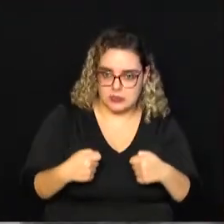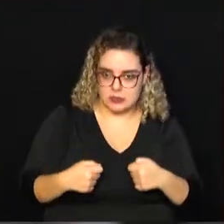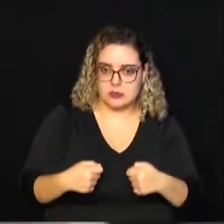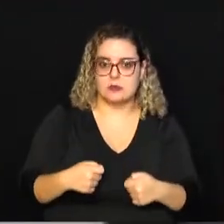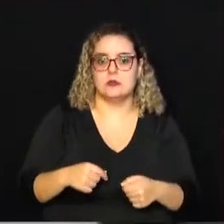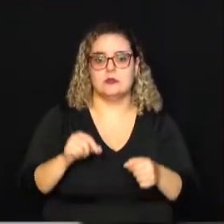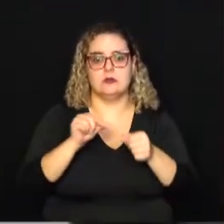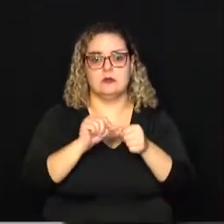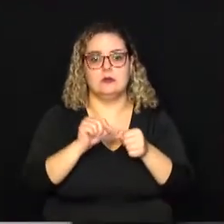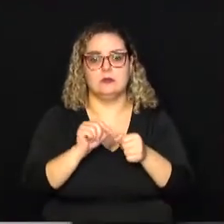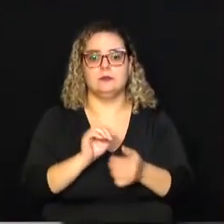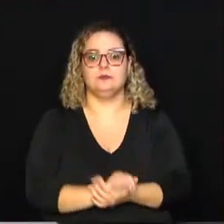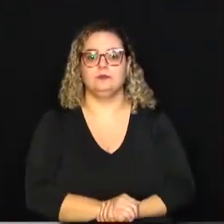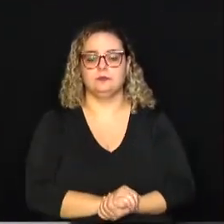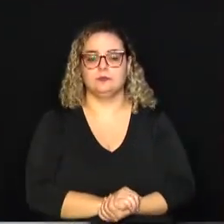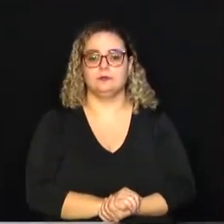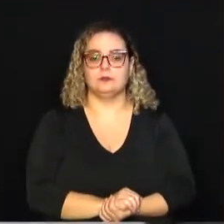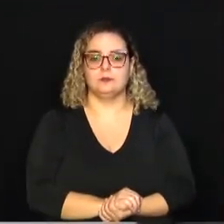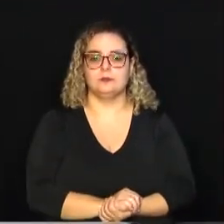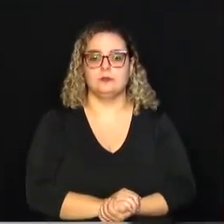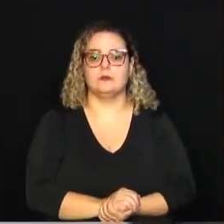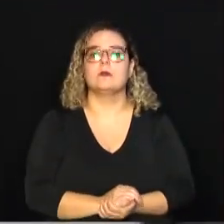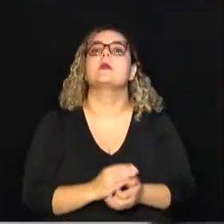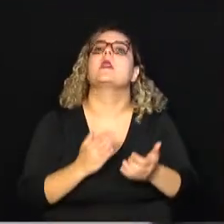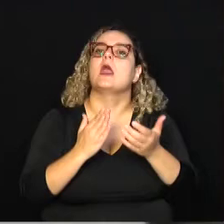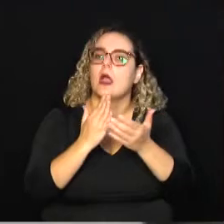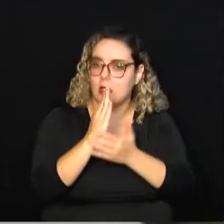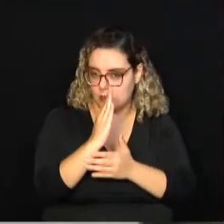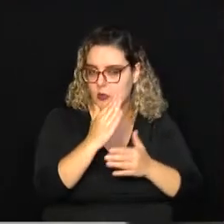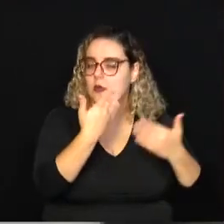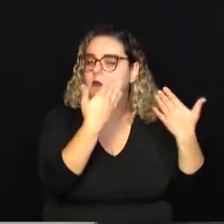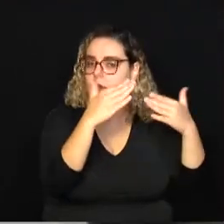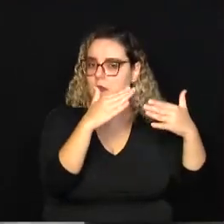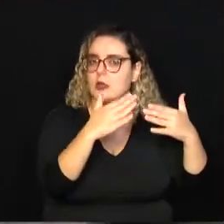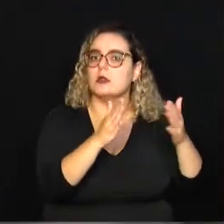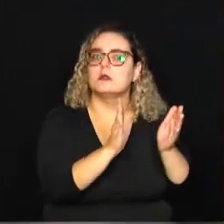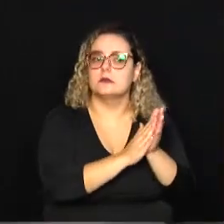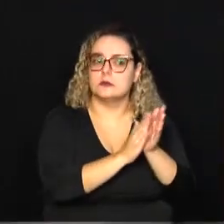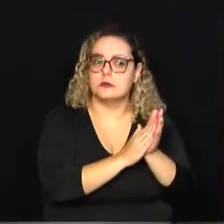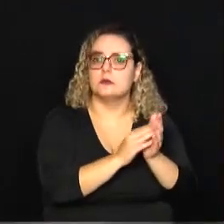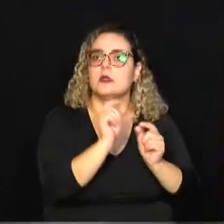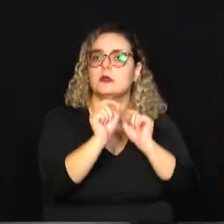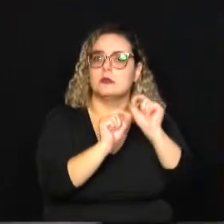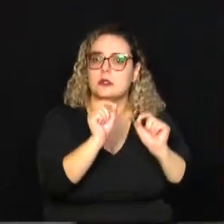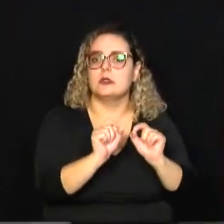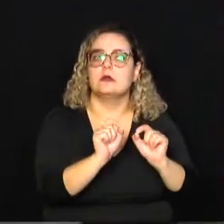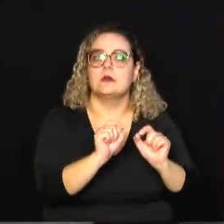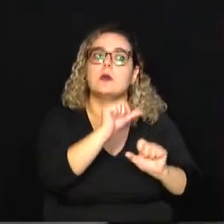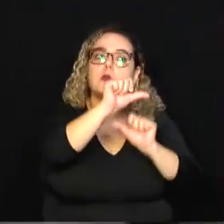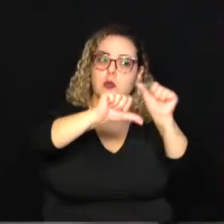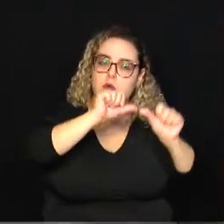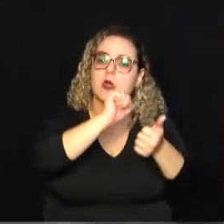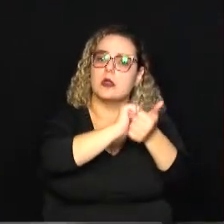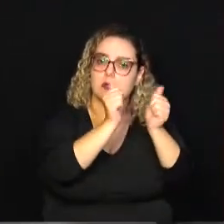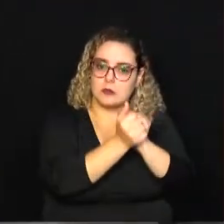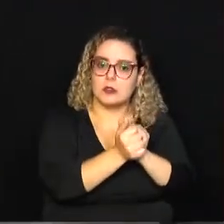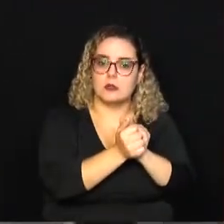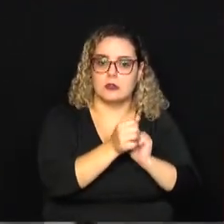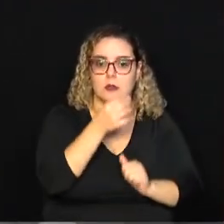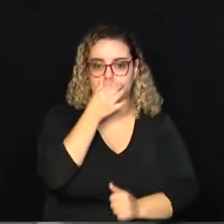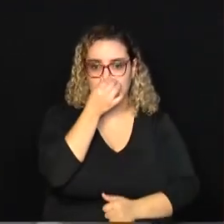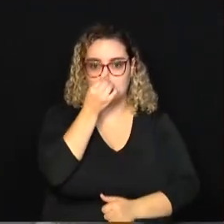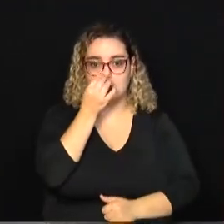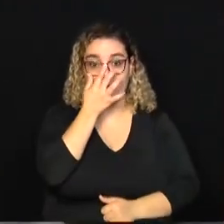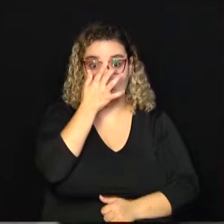fazer, tem que aprovar aquilo que está sendo feito, que vai ter impacto, né? Porque o fato da gente ter que ter a luta fora